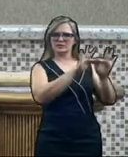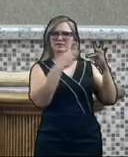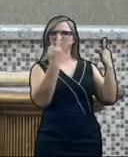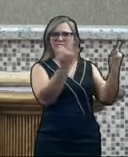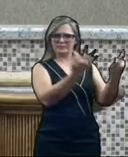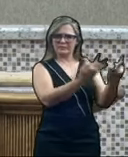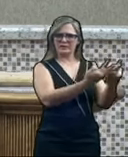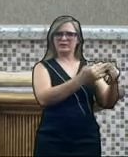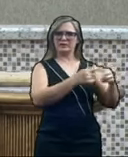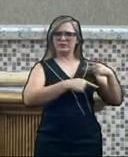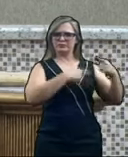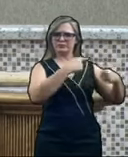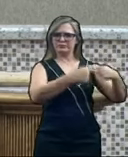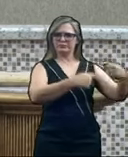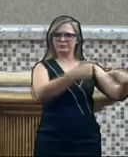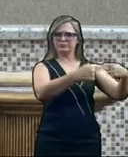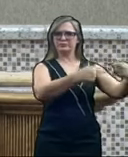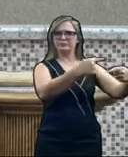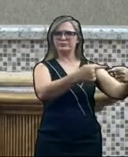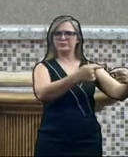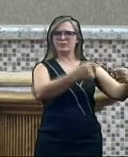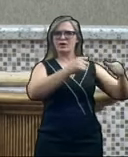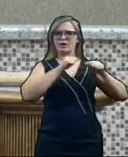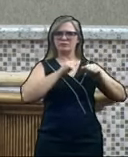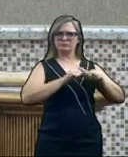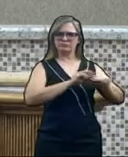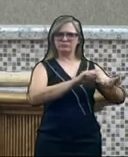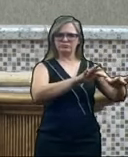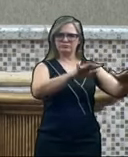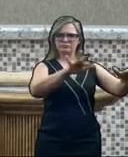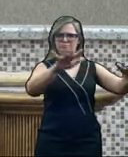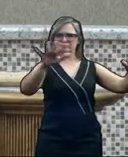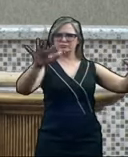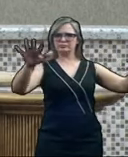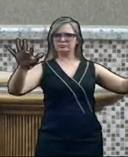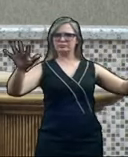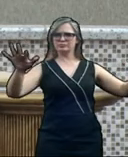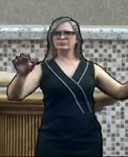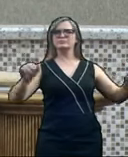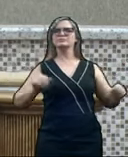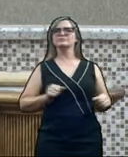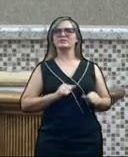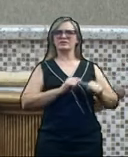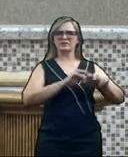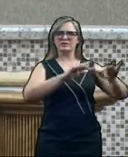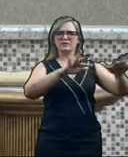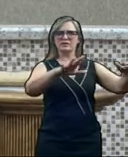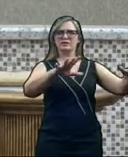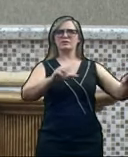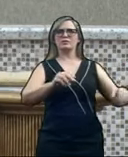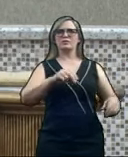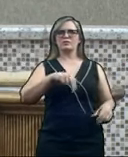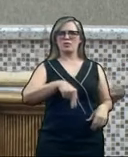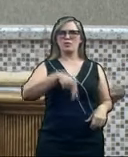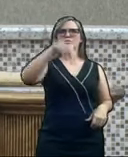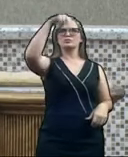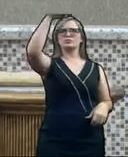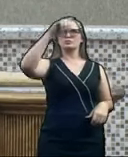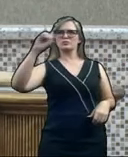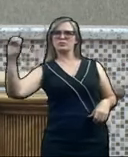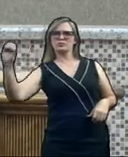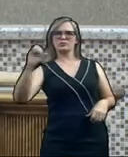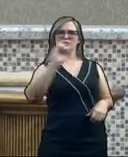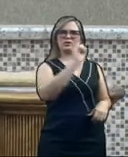EA tua semente será como o pó da terra e estender-se-á ao ocidente e ao Oriente e ao norte e ao sul